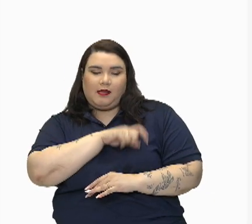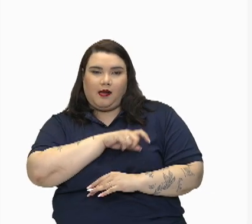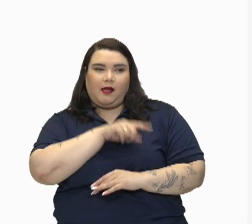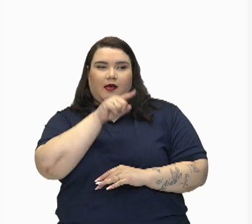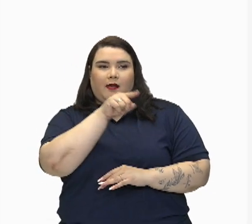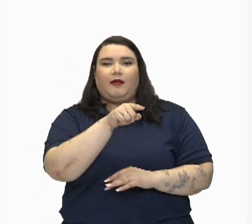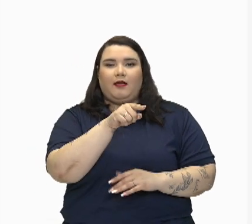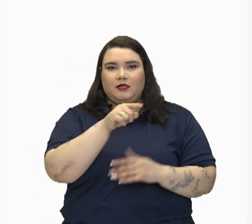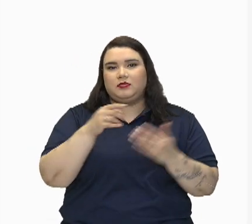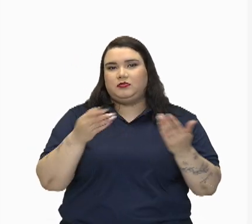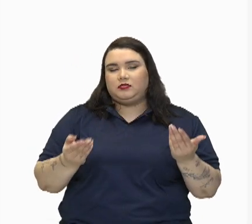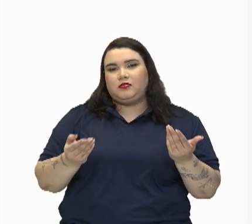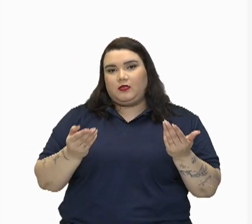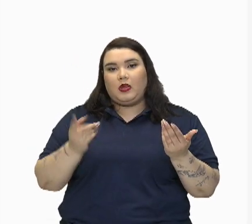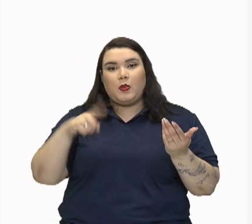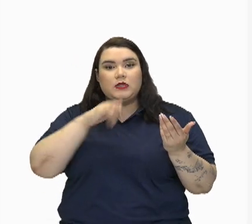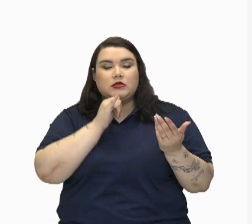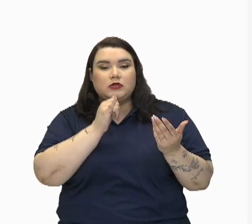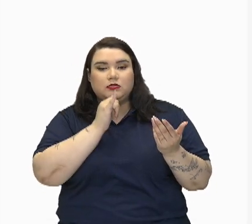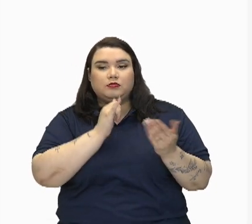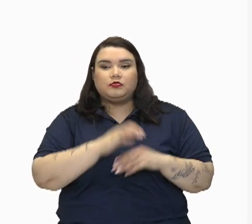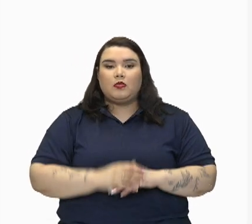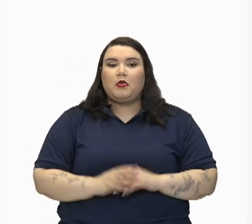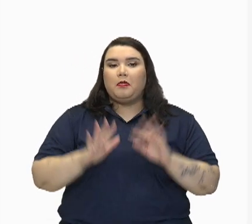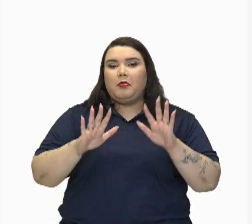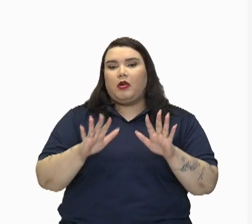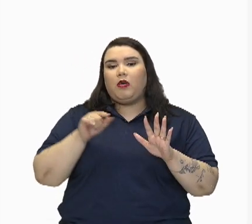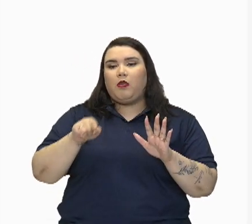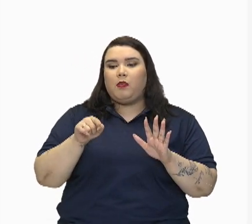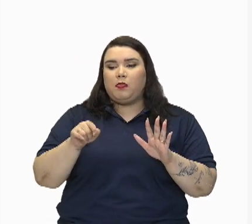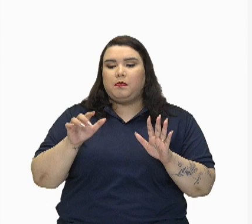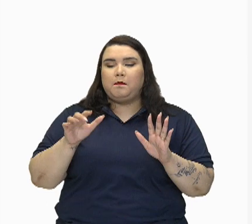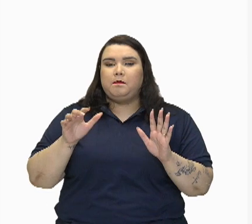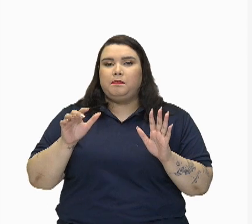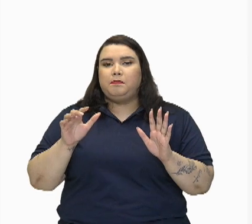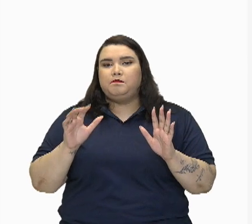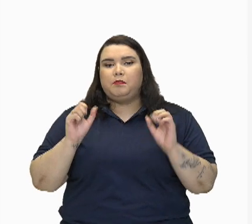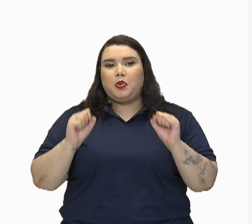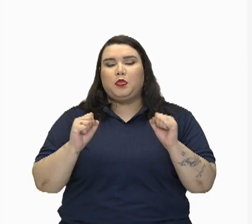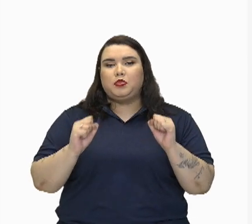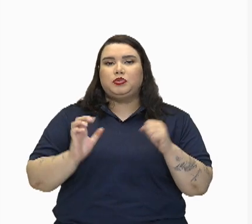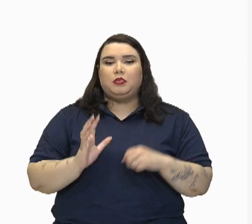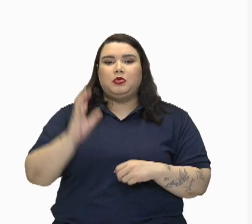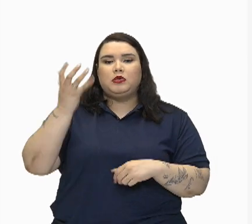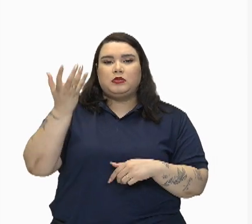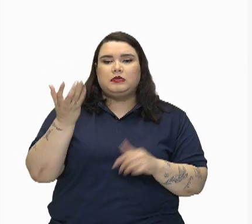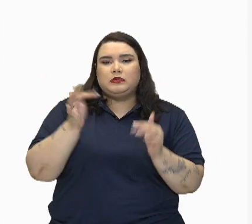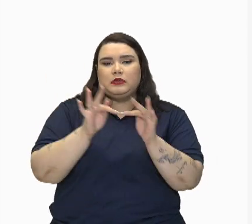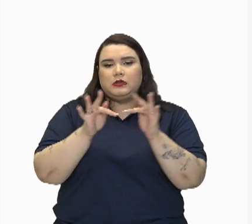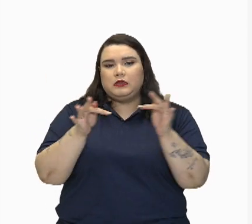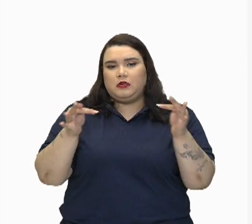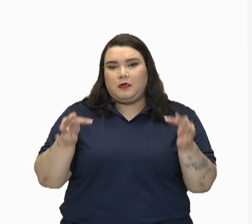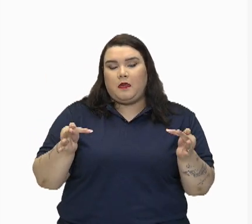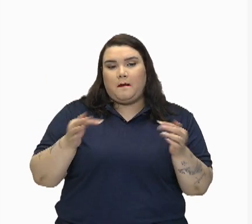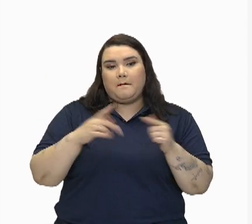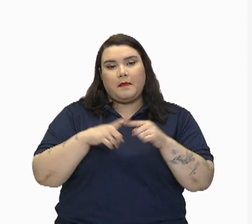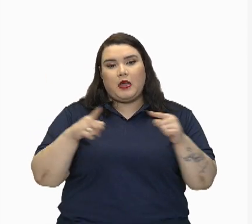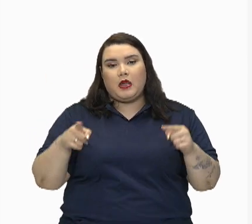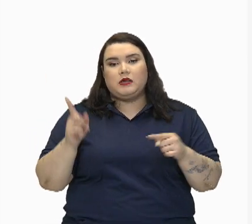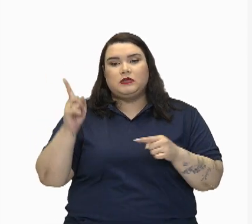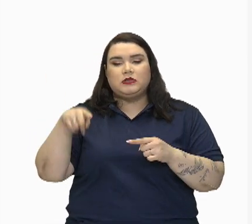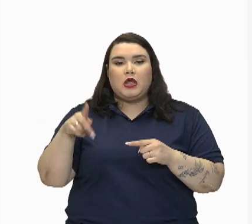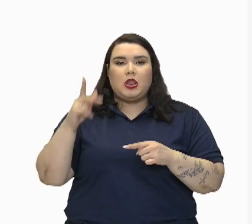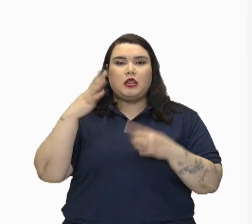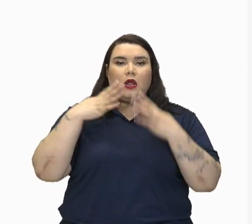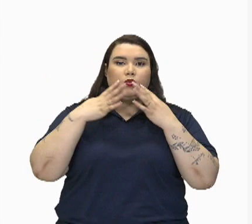Em outras situações, o clímax pode funcionar de maneira mais sutil, mas ele é comum em